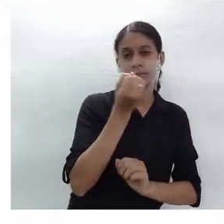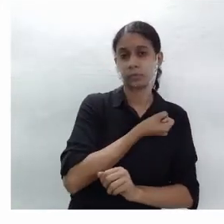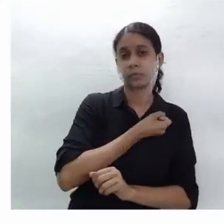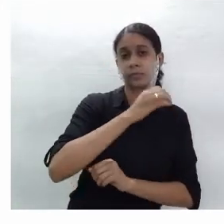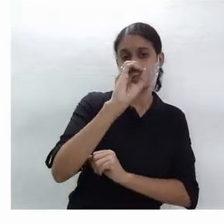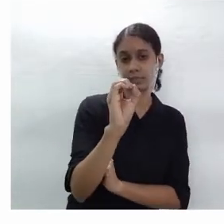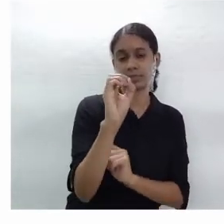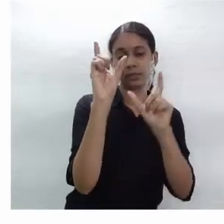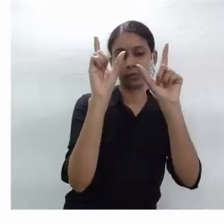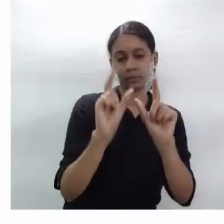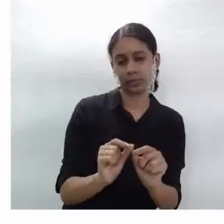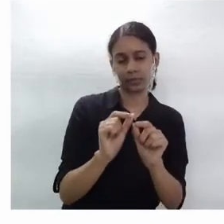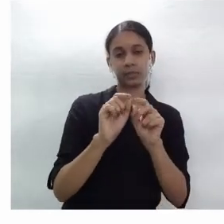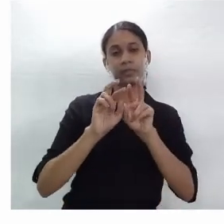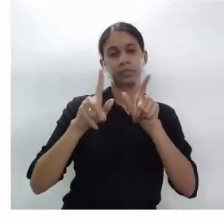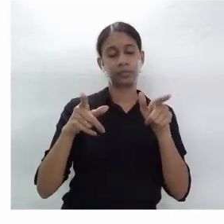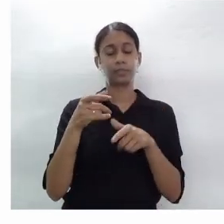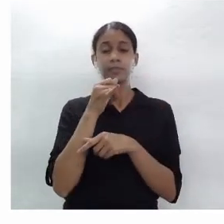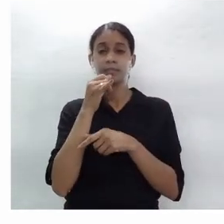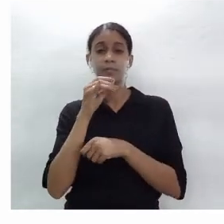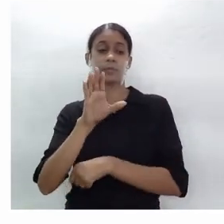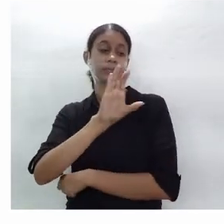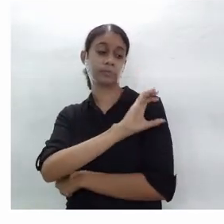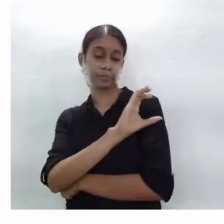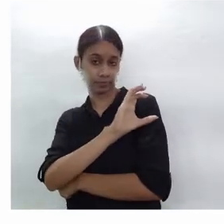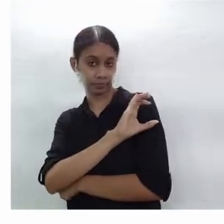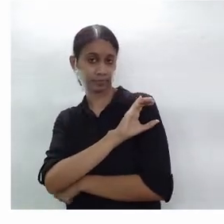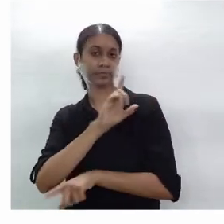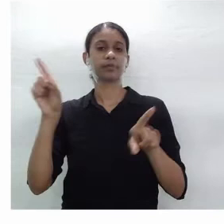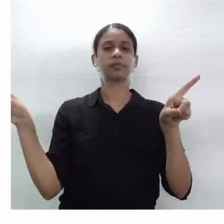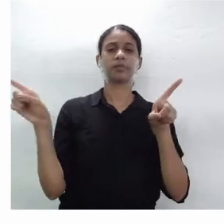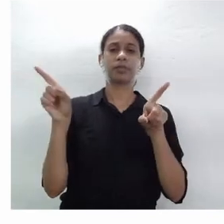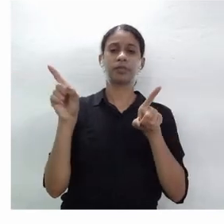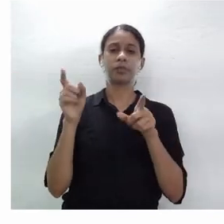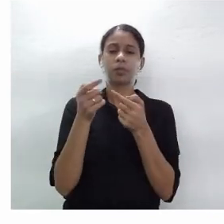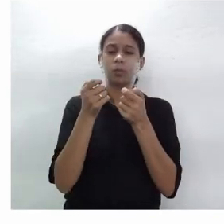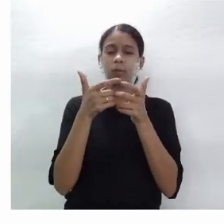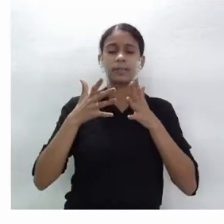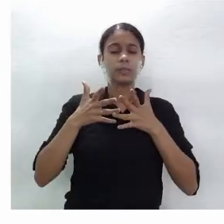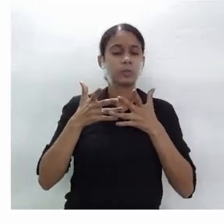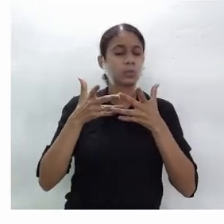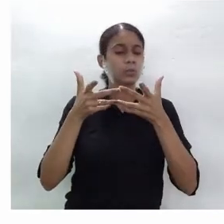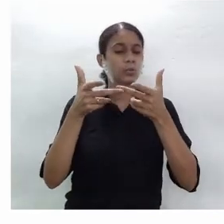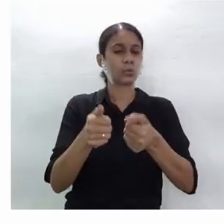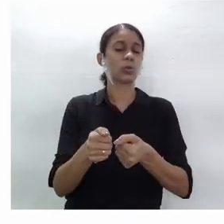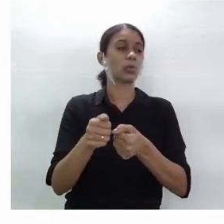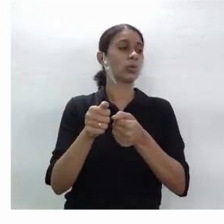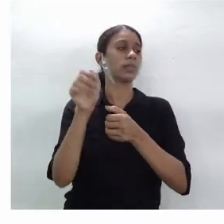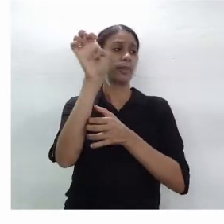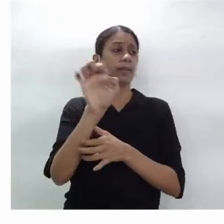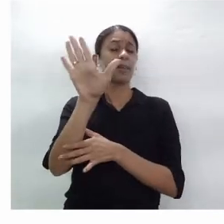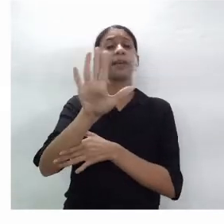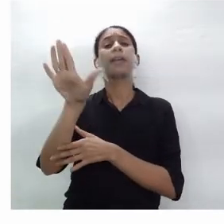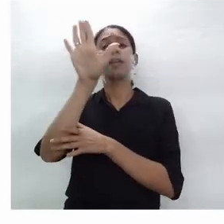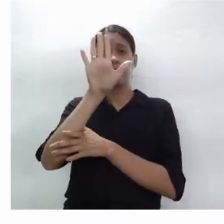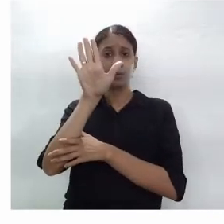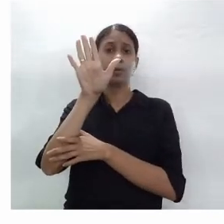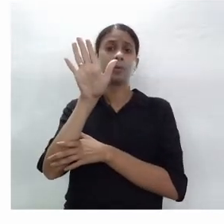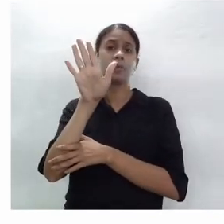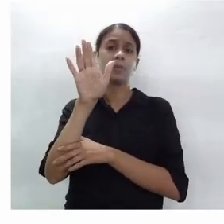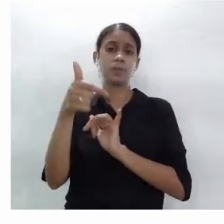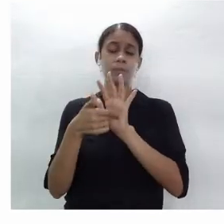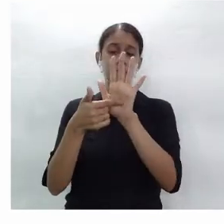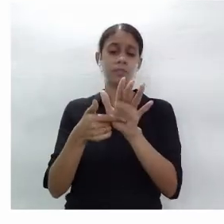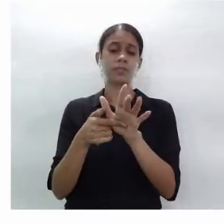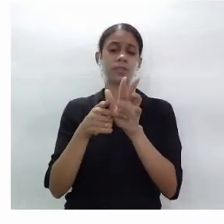desigualdade. E aí você vê Canadá, você vê aí praticamente toda a Europa Ocidental em verde, onde as desigualdades socioeconômicas